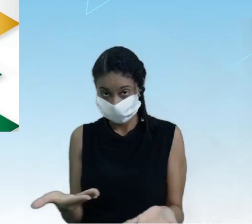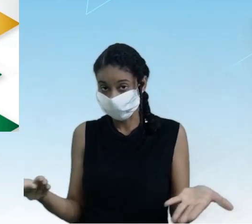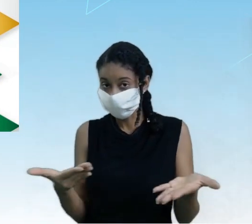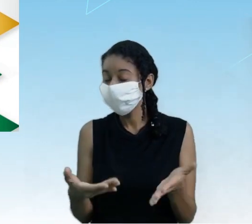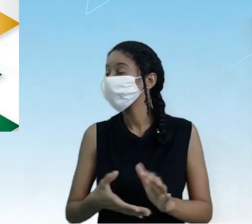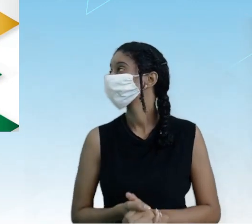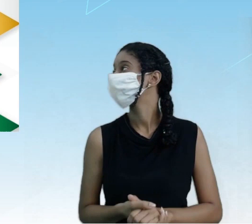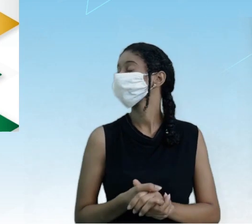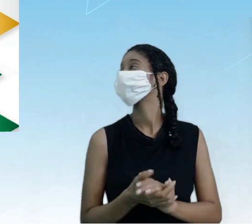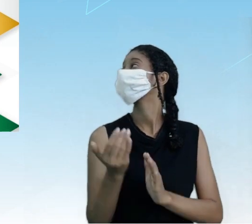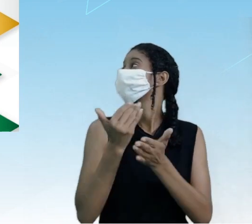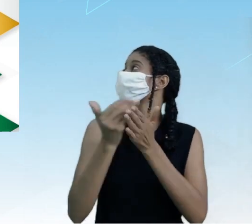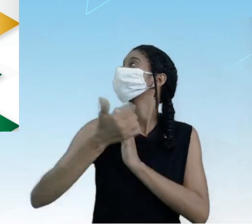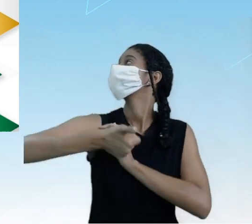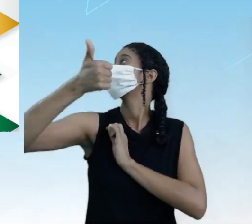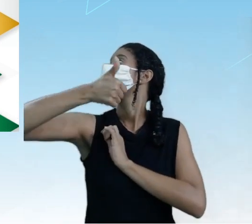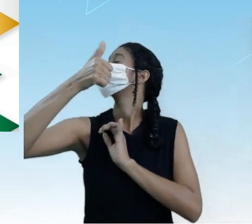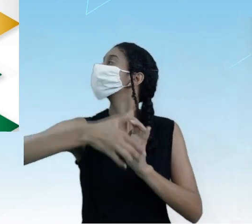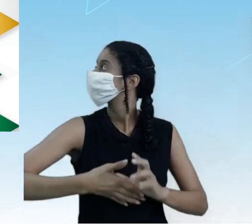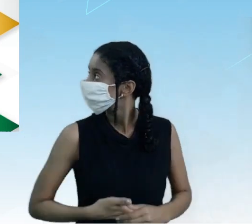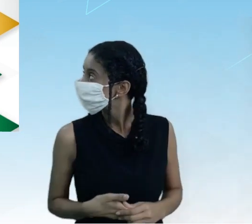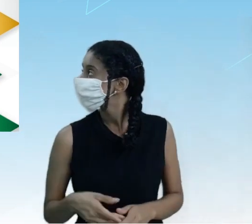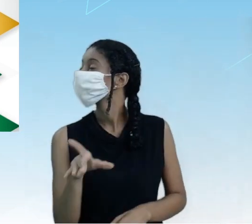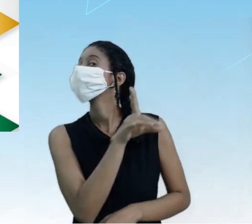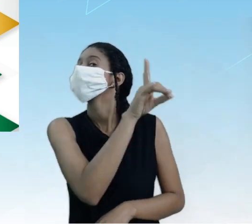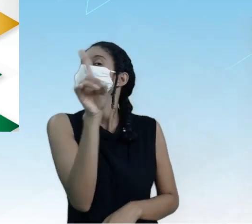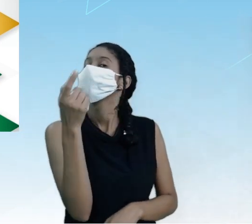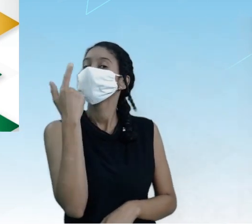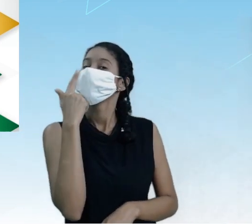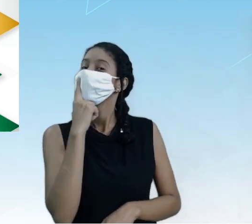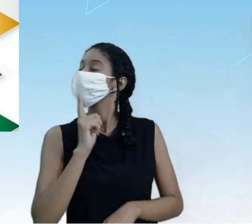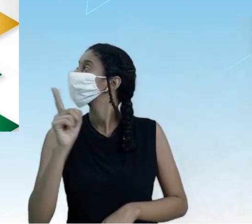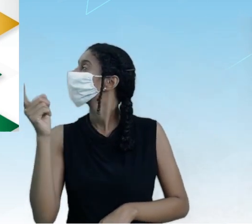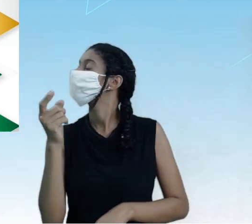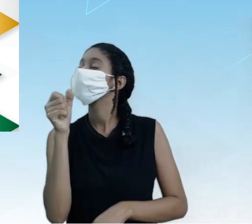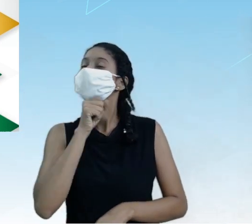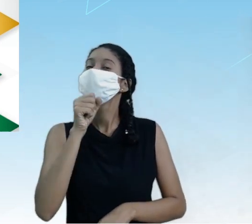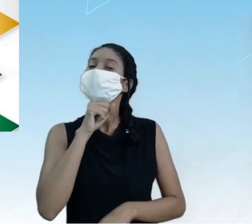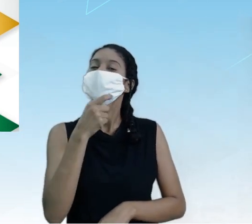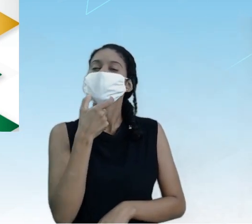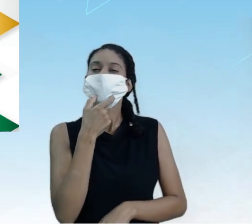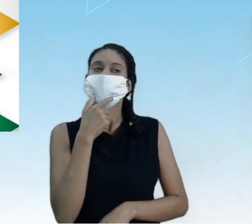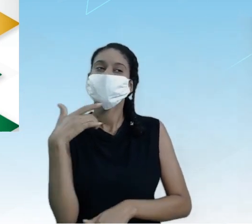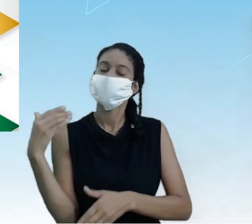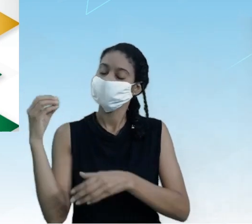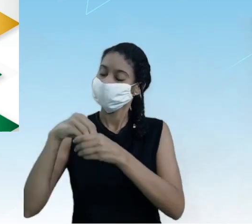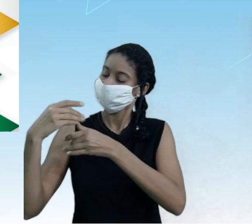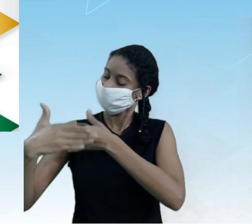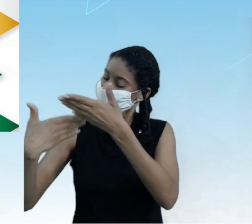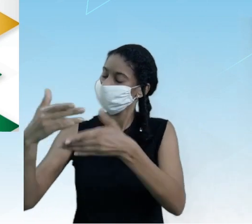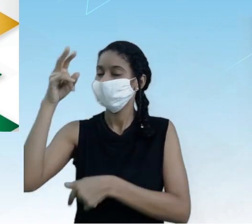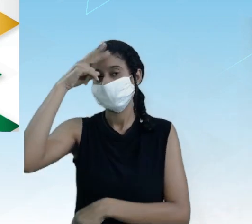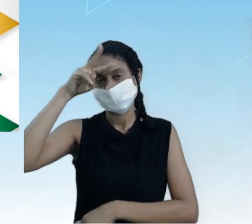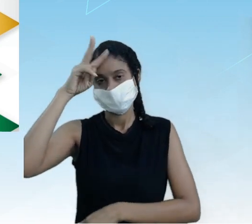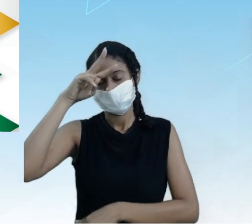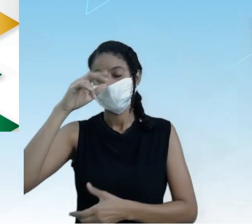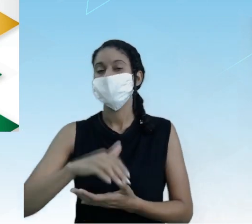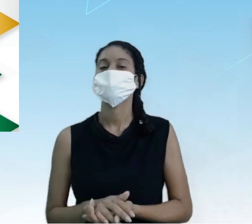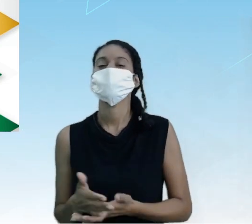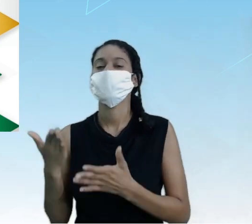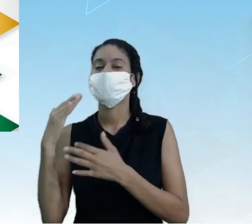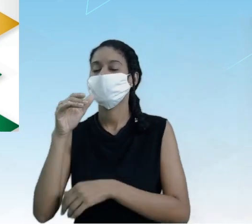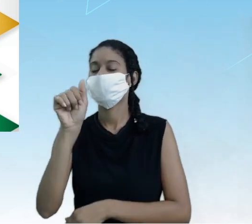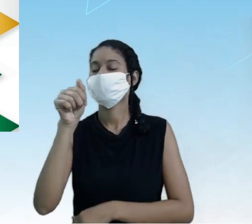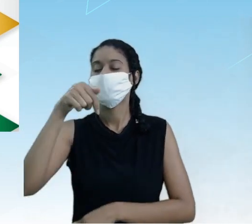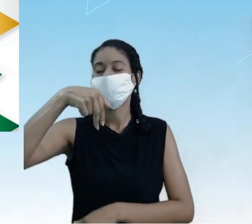hoje. No primeiro, a gente tem aí, olha, a data do Old English. Dentro desses processos históricos dos